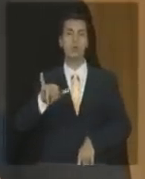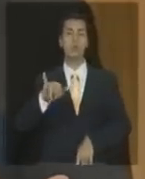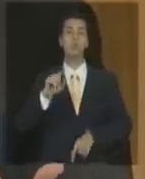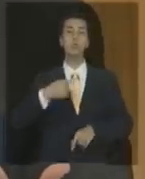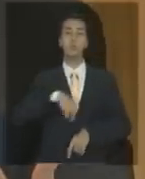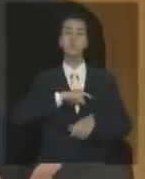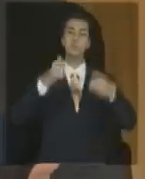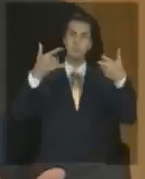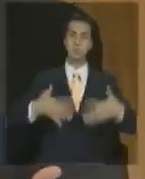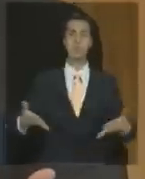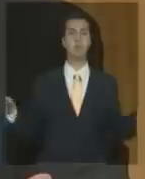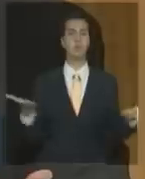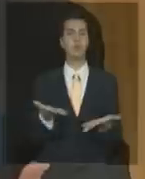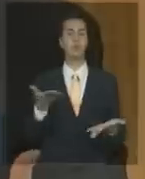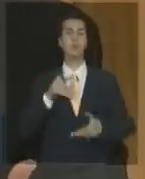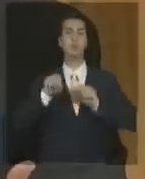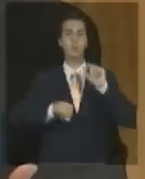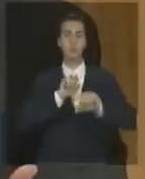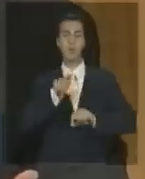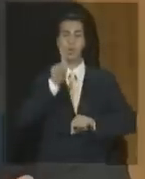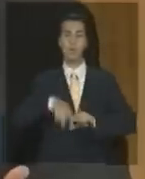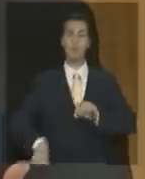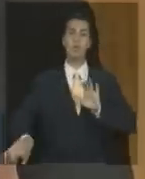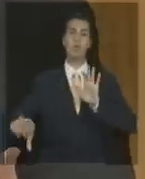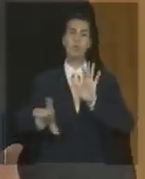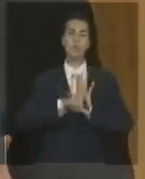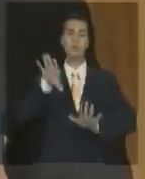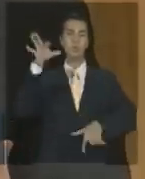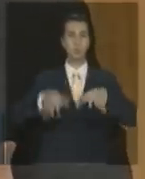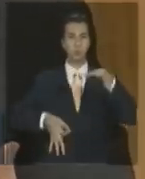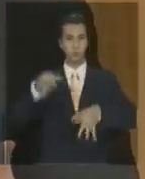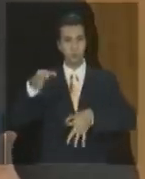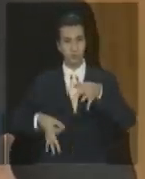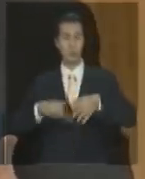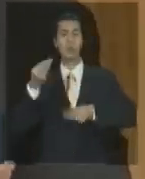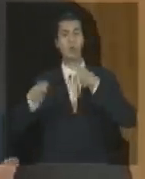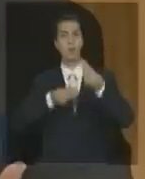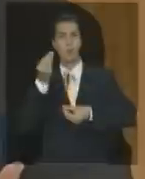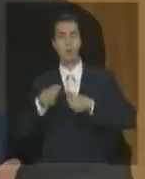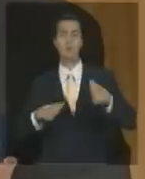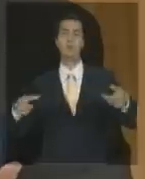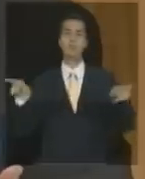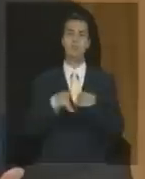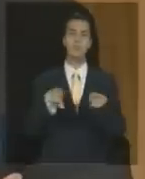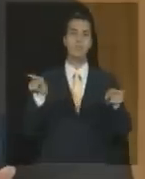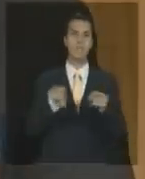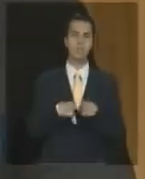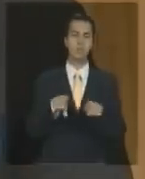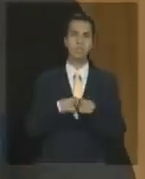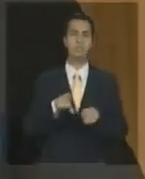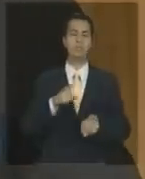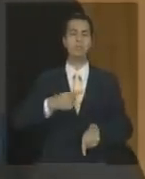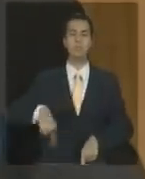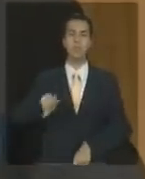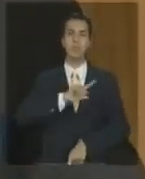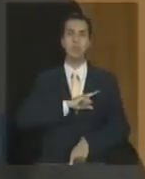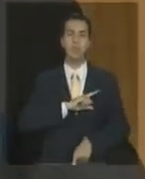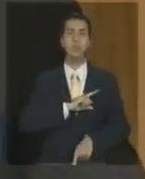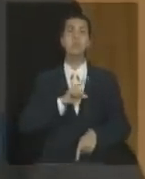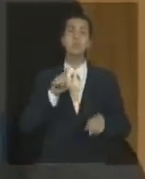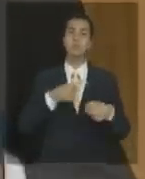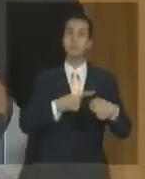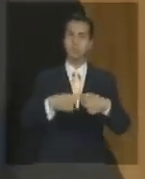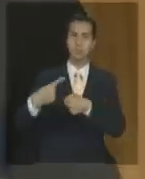falando... transparência e informação do judiciário, transparência e informação dos parlamentos, dos municípios e dos